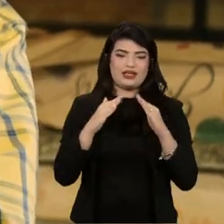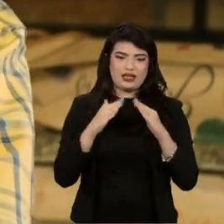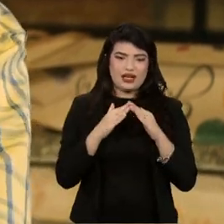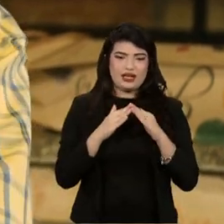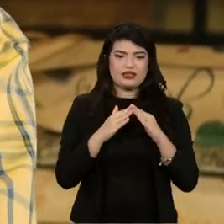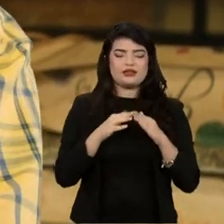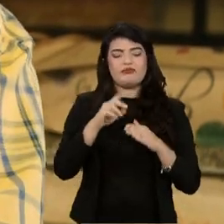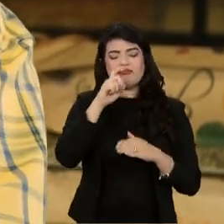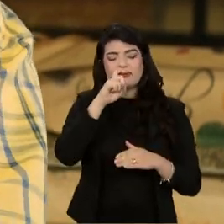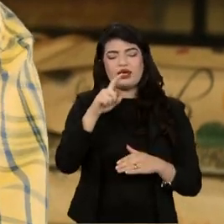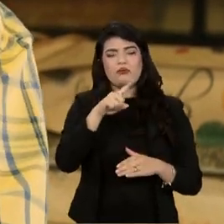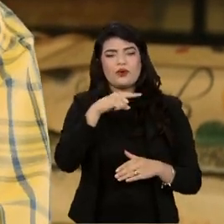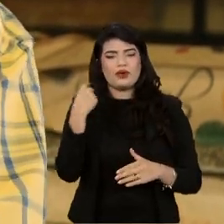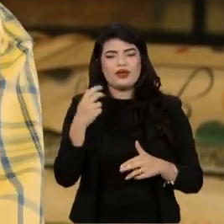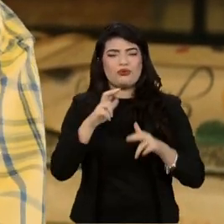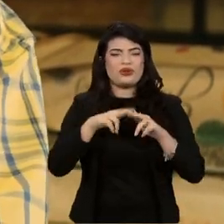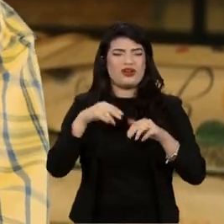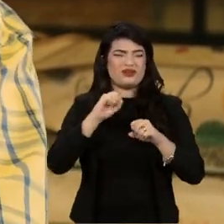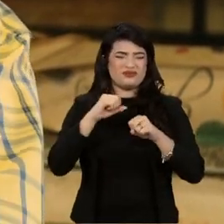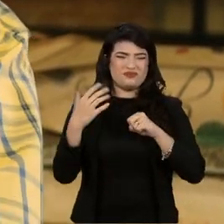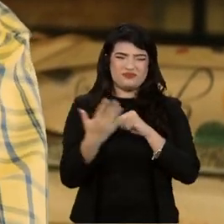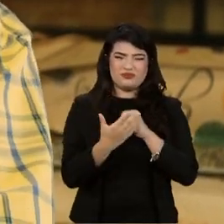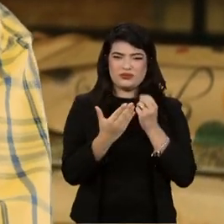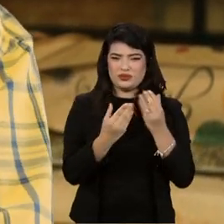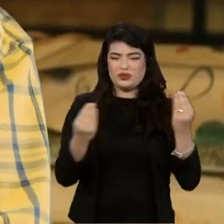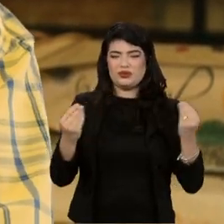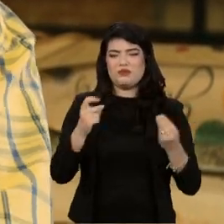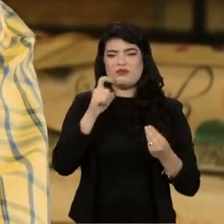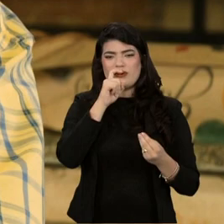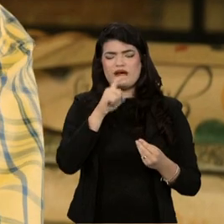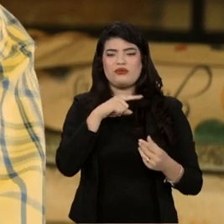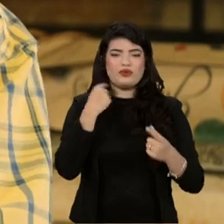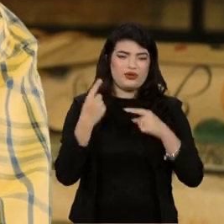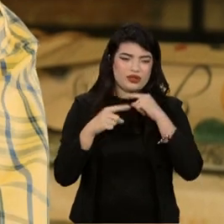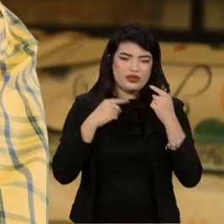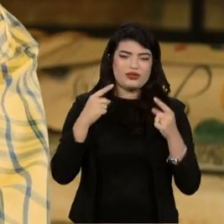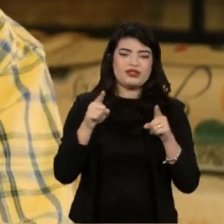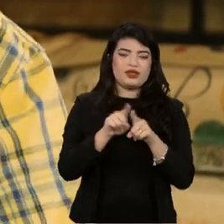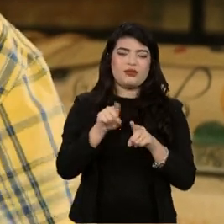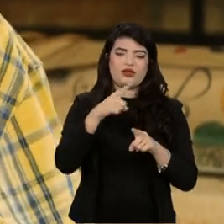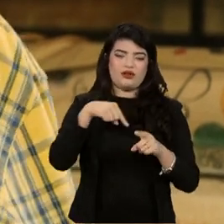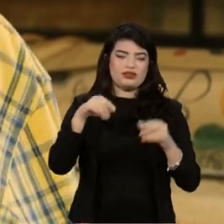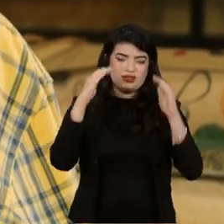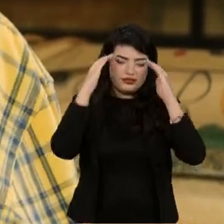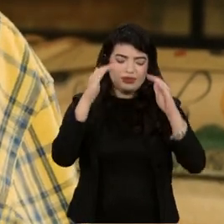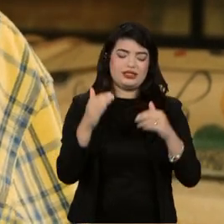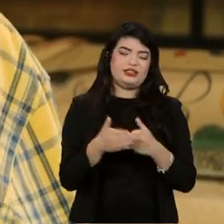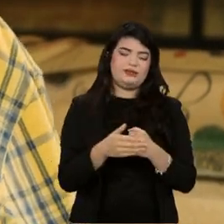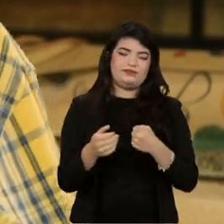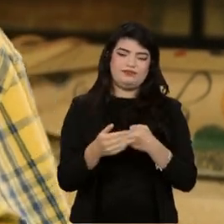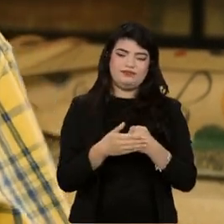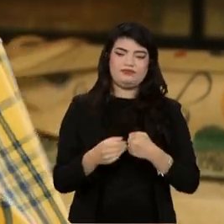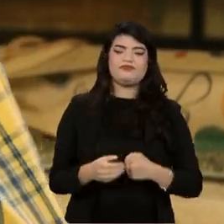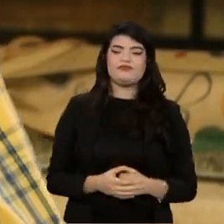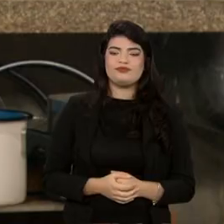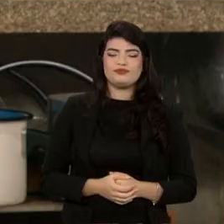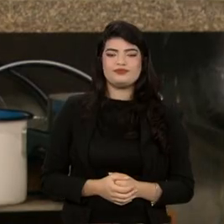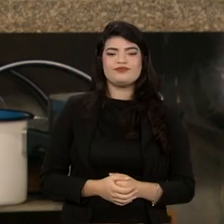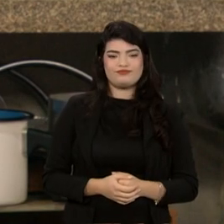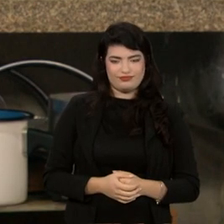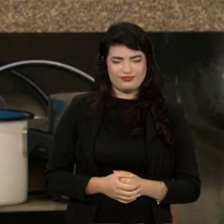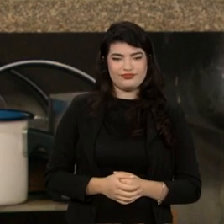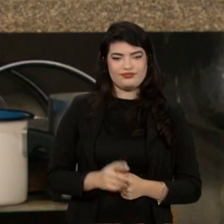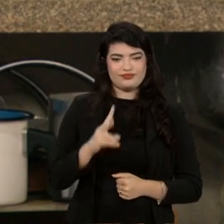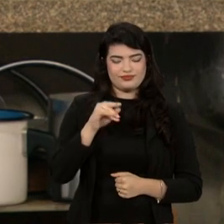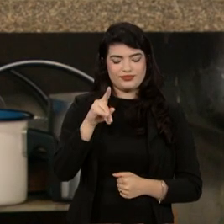que perderam o pai com essa Covid que matou tantos pais, e com o nosso respeito, o nosso carinho. Vamos lá.